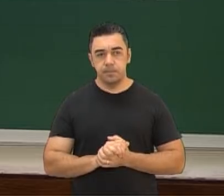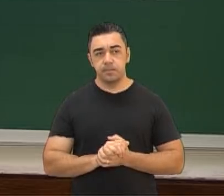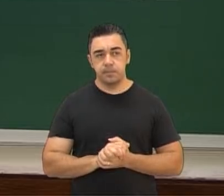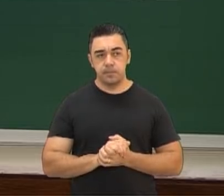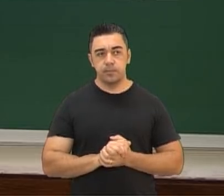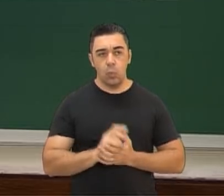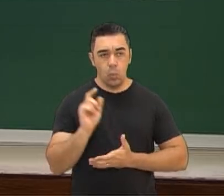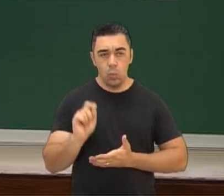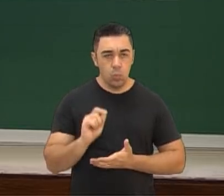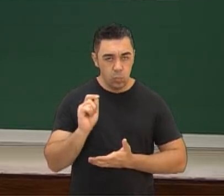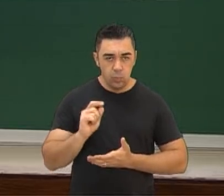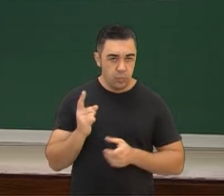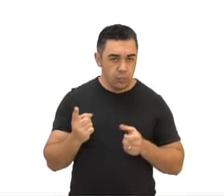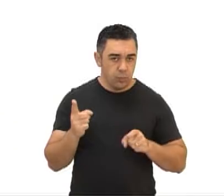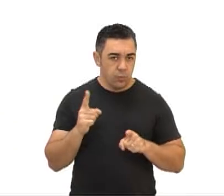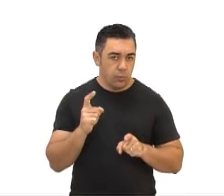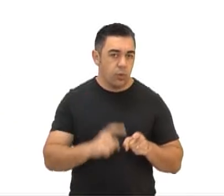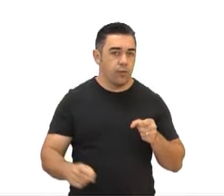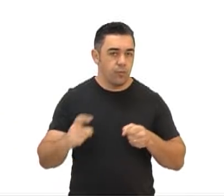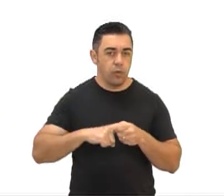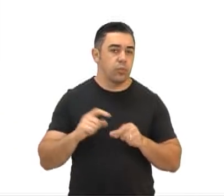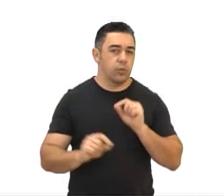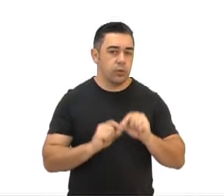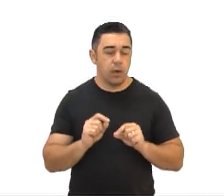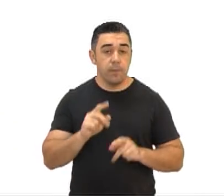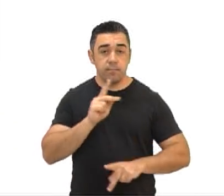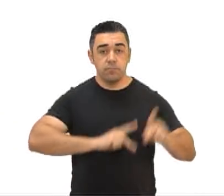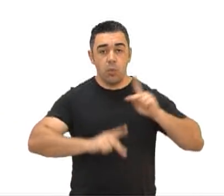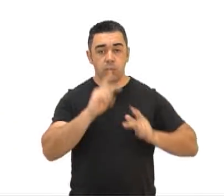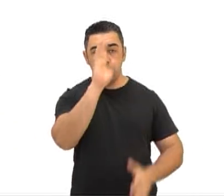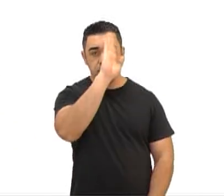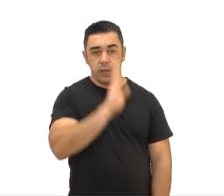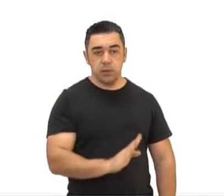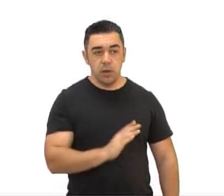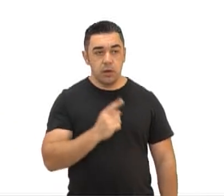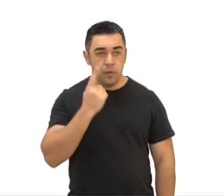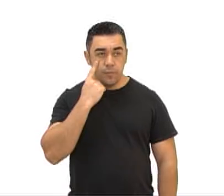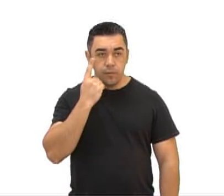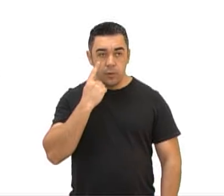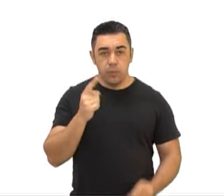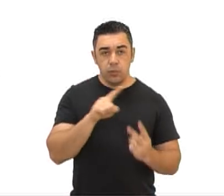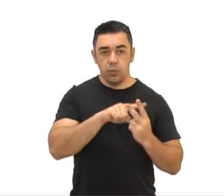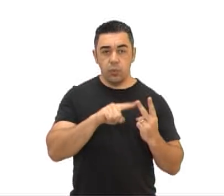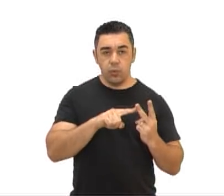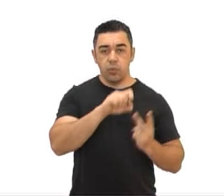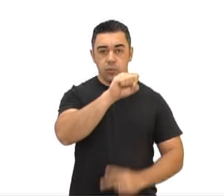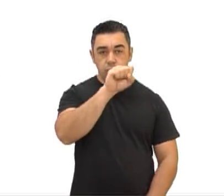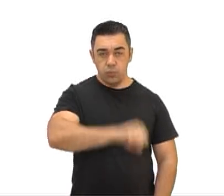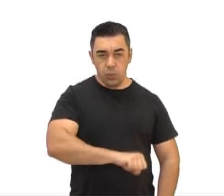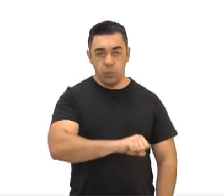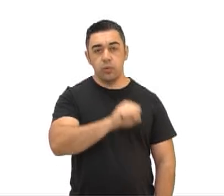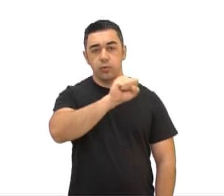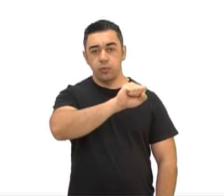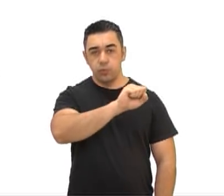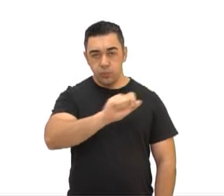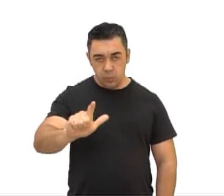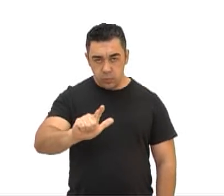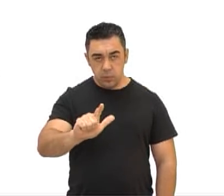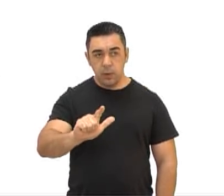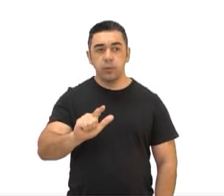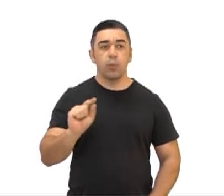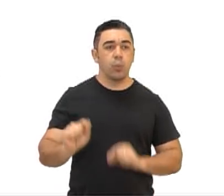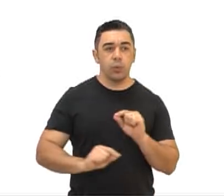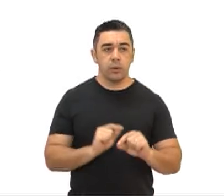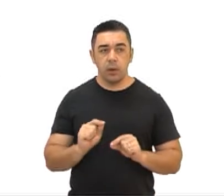que nós vamos retomar? População brasileira e o que vimos das duas regiões. Então, tanto da região sul quanto da